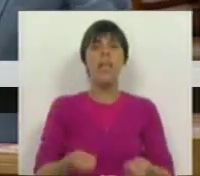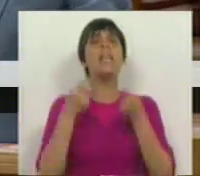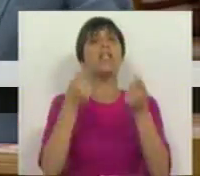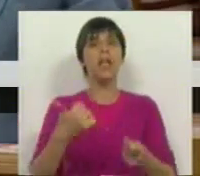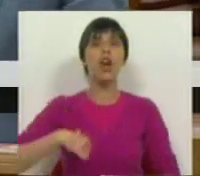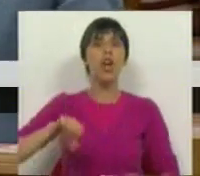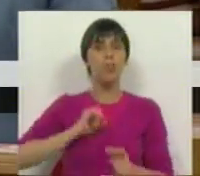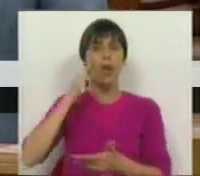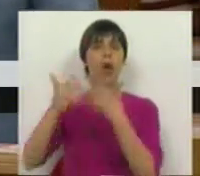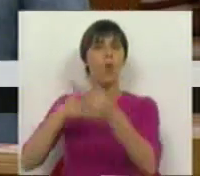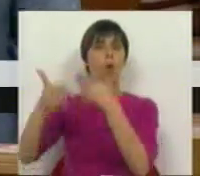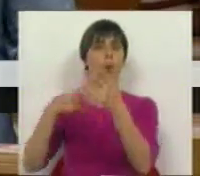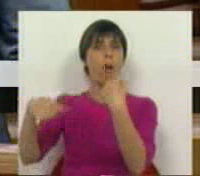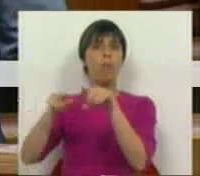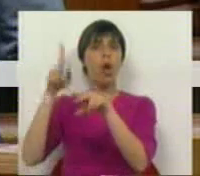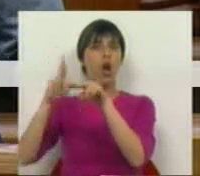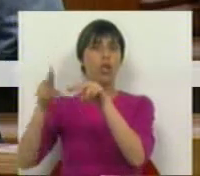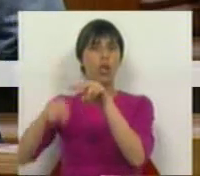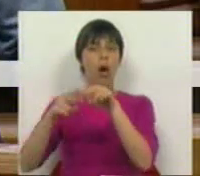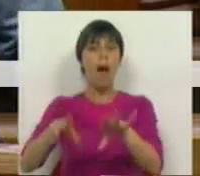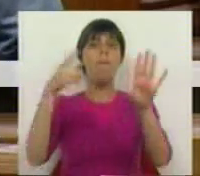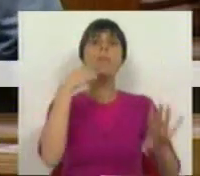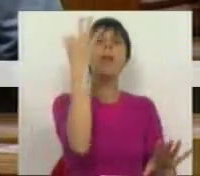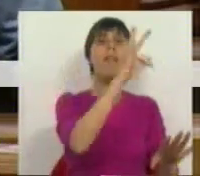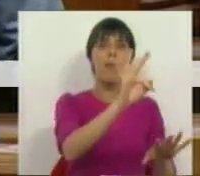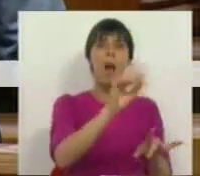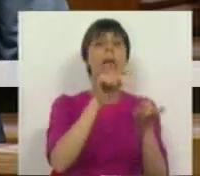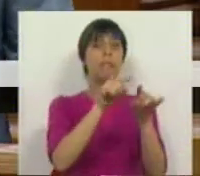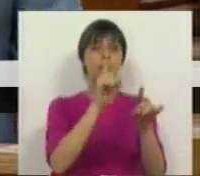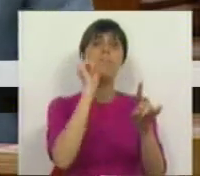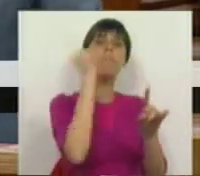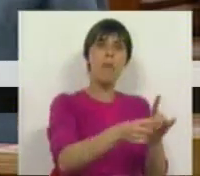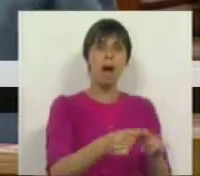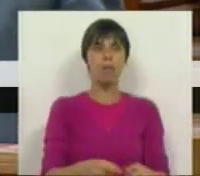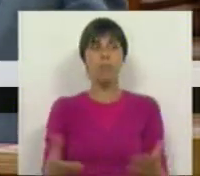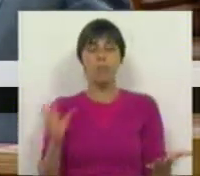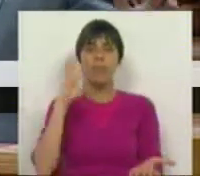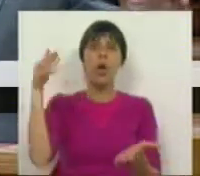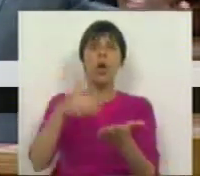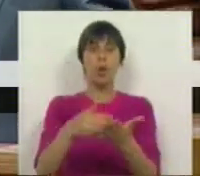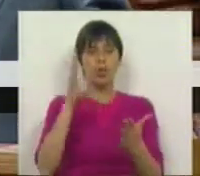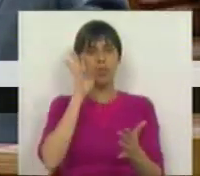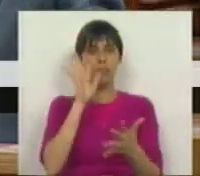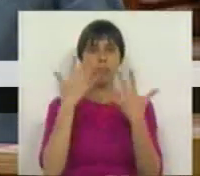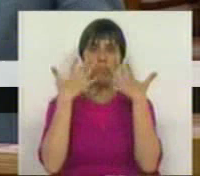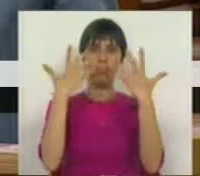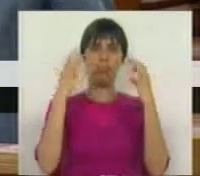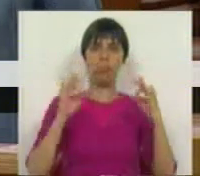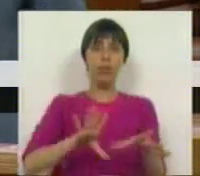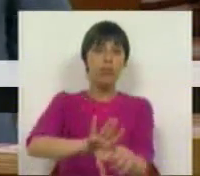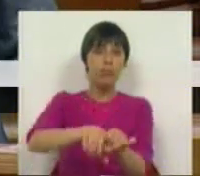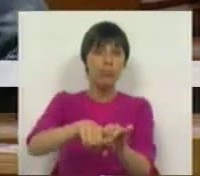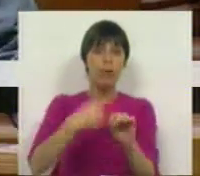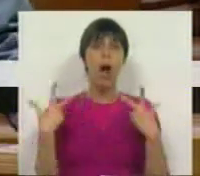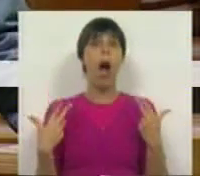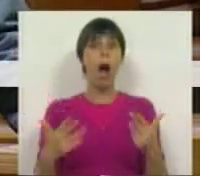incentivou a Espanha a continuar com a política de cortes, mas disse à França que também é por aí que tem de ir. Ora, o resultado está à vista. A